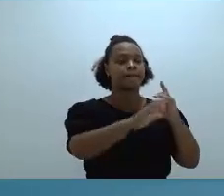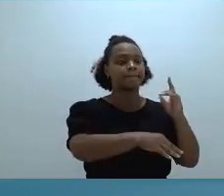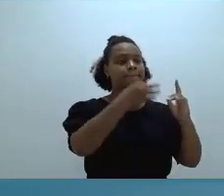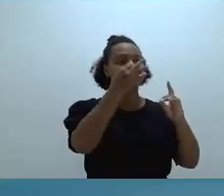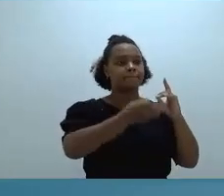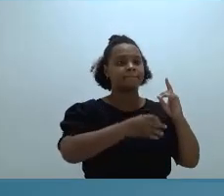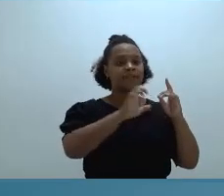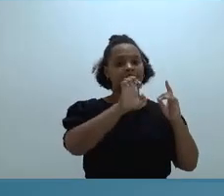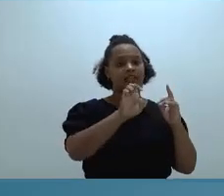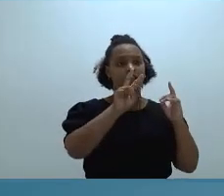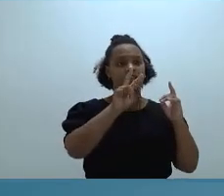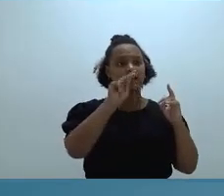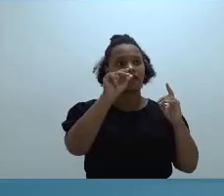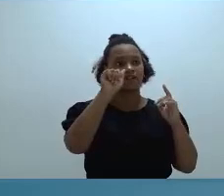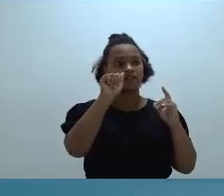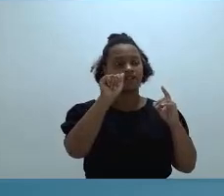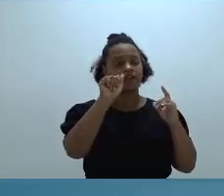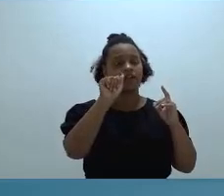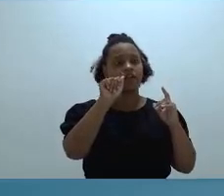Desembargadora Eva.